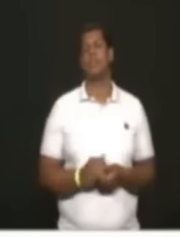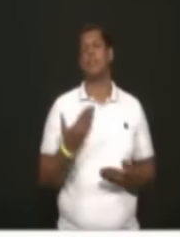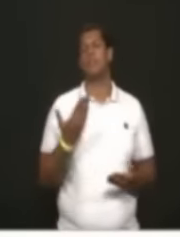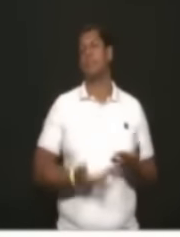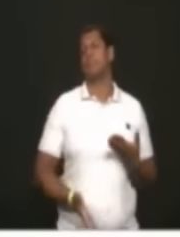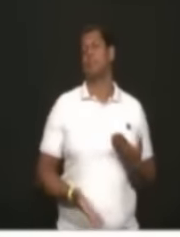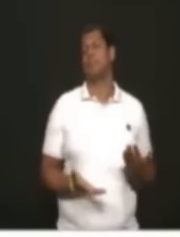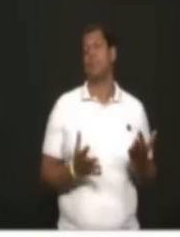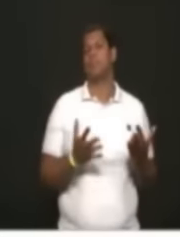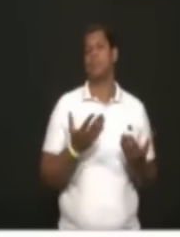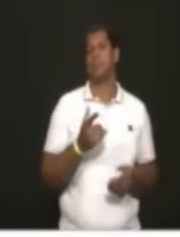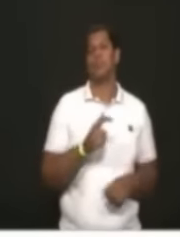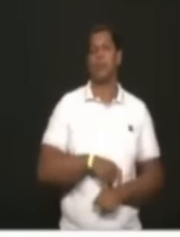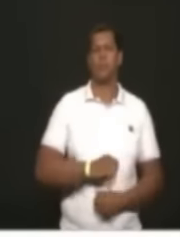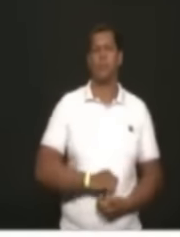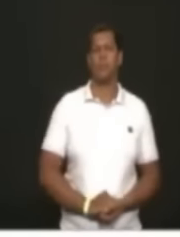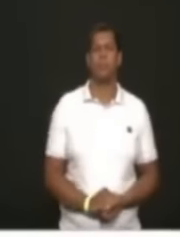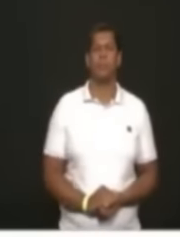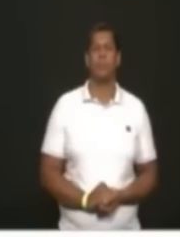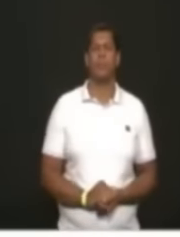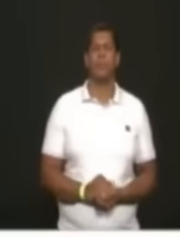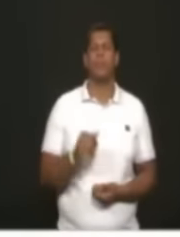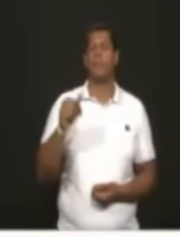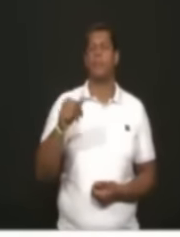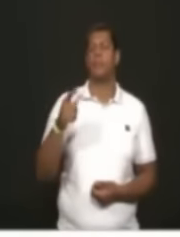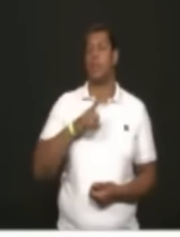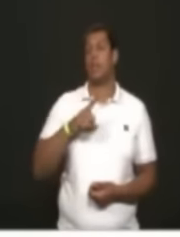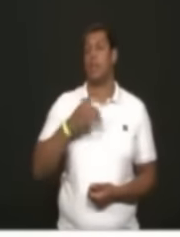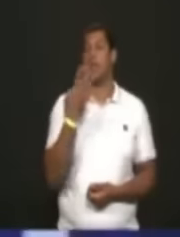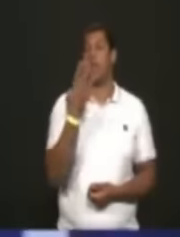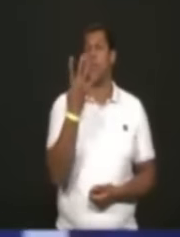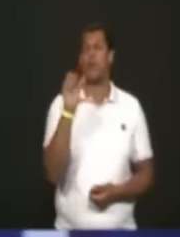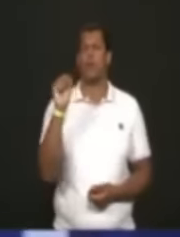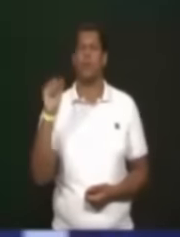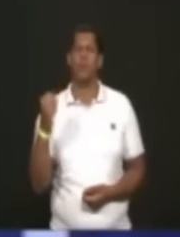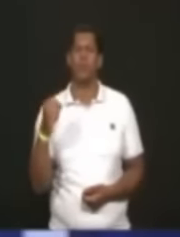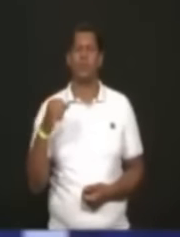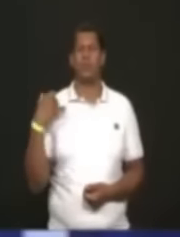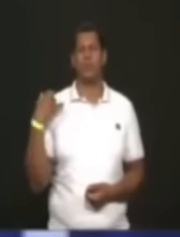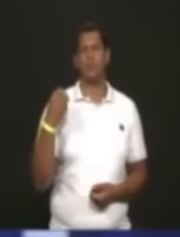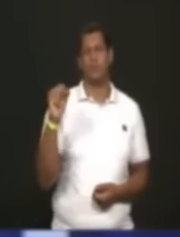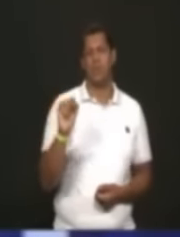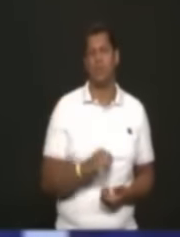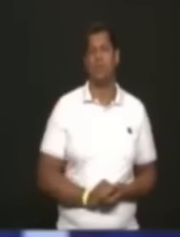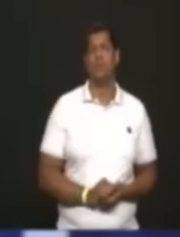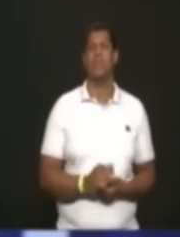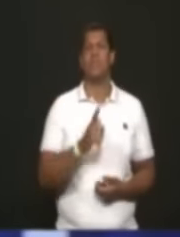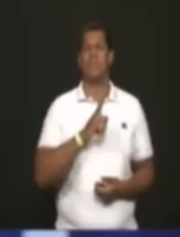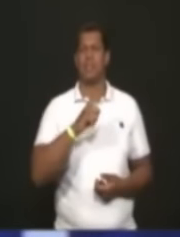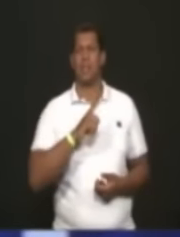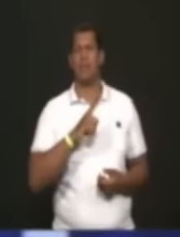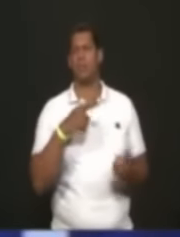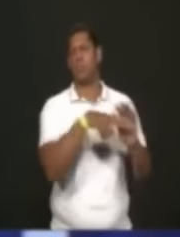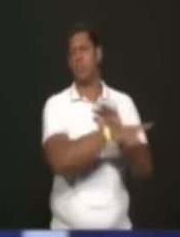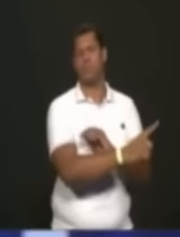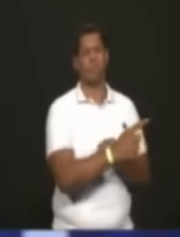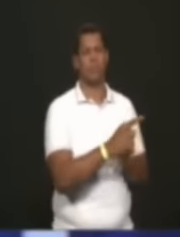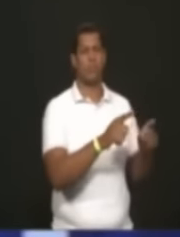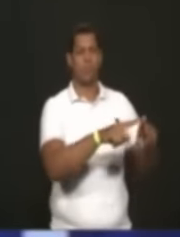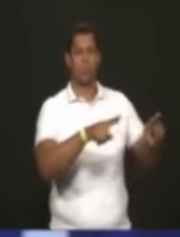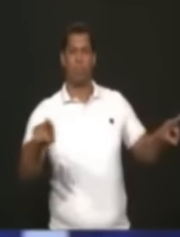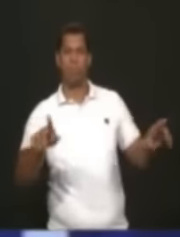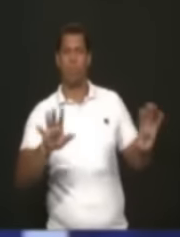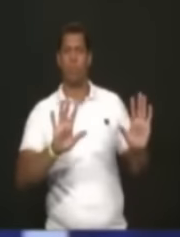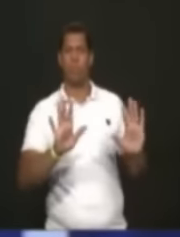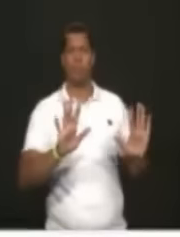Perfeito. Marina, você tem 48 segundos. Isso inclui as perguntas da audiência, certo? Não, a pergunta